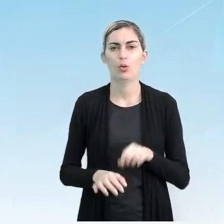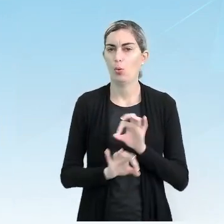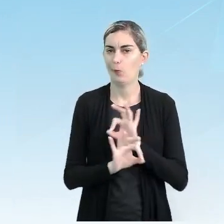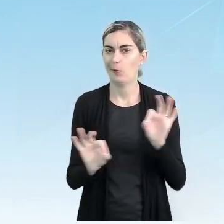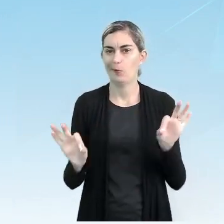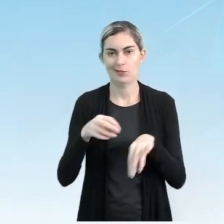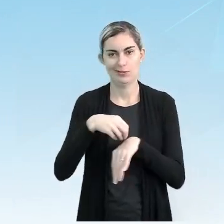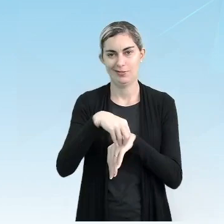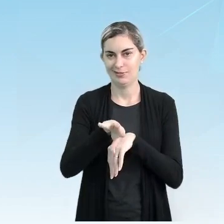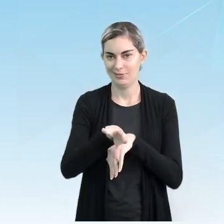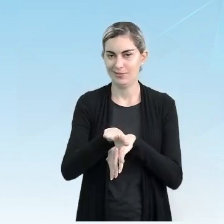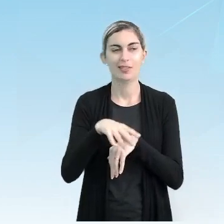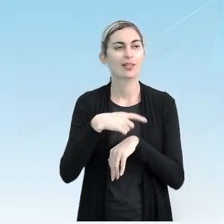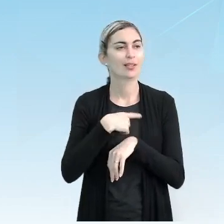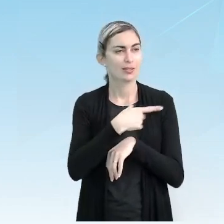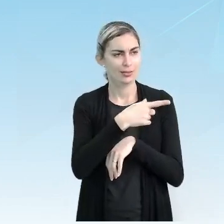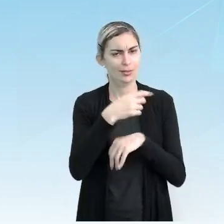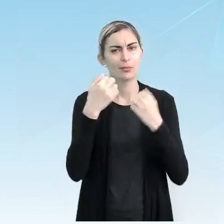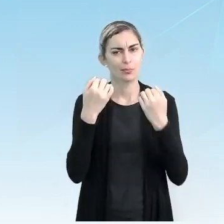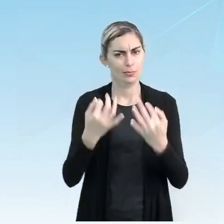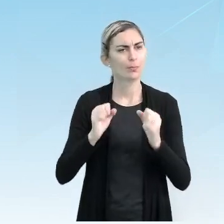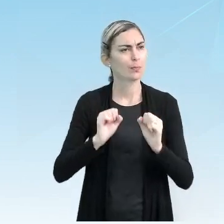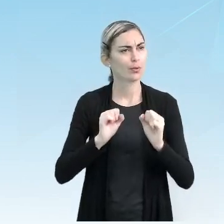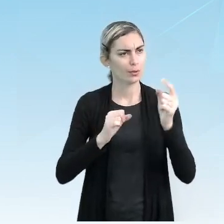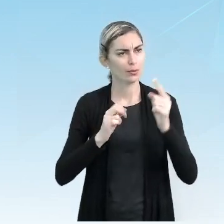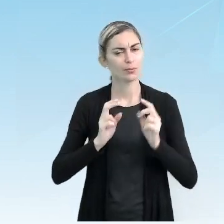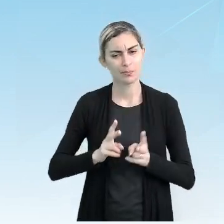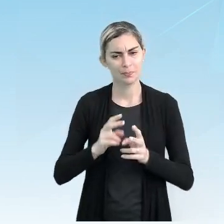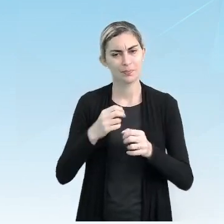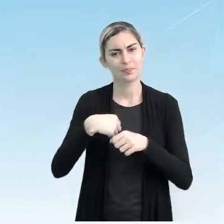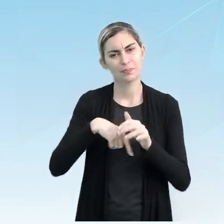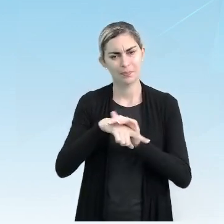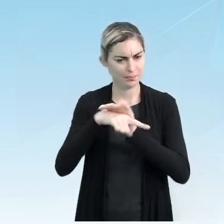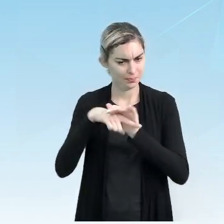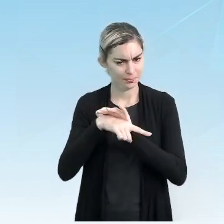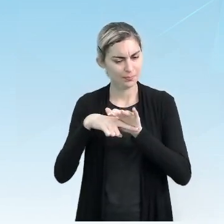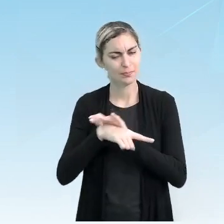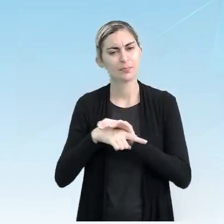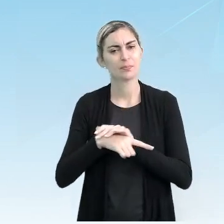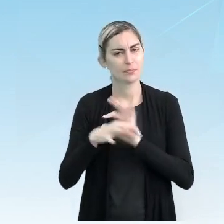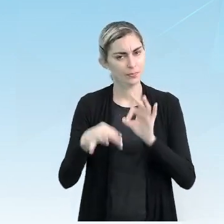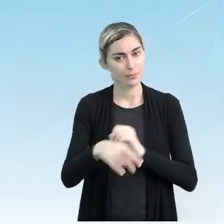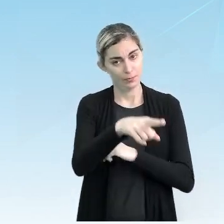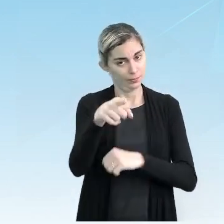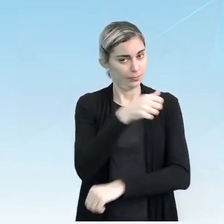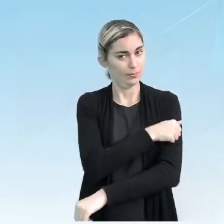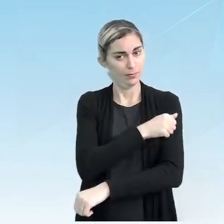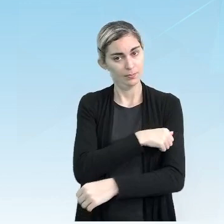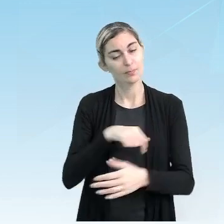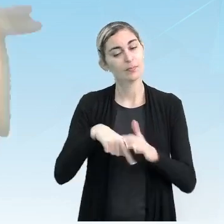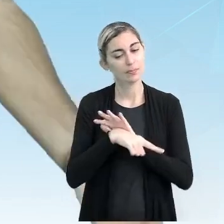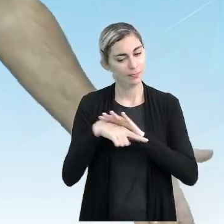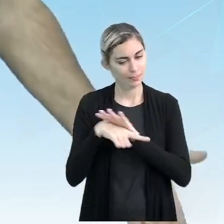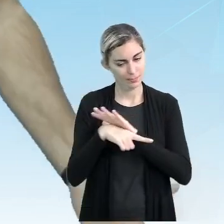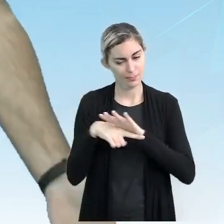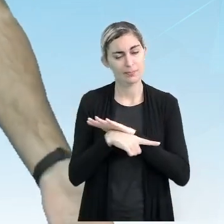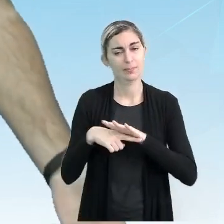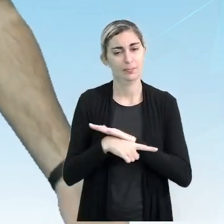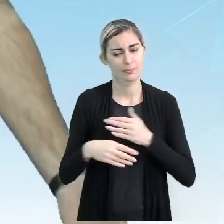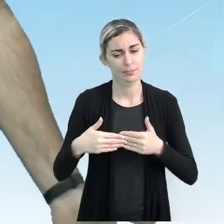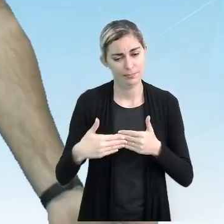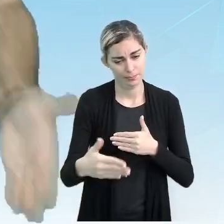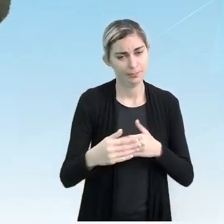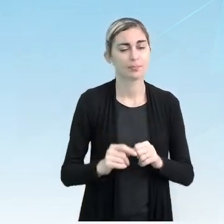destacar. Justamente, o professor pode lançar esse desafio, o estudante pesquisar isso aqui, não é? Exatamente. Estudante, dá uma pesquisada sobre isso aí. Já vai um desafio